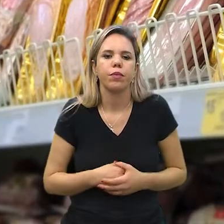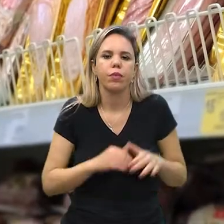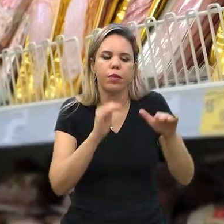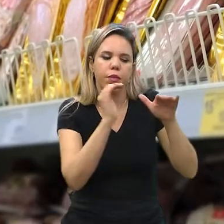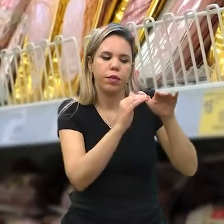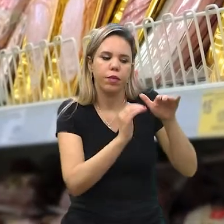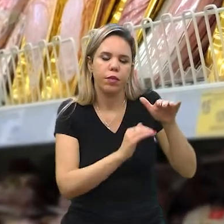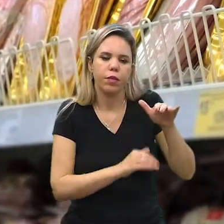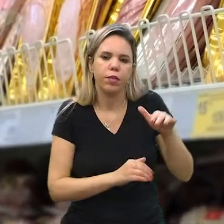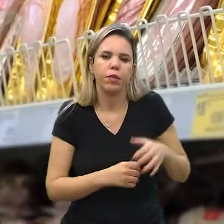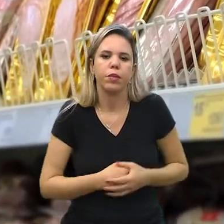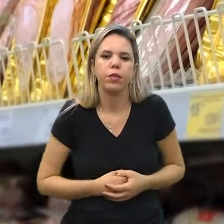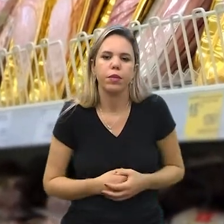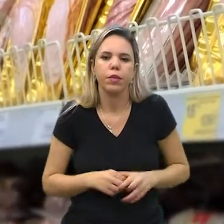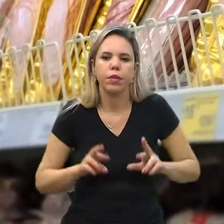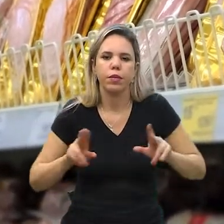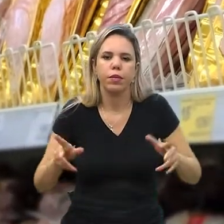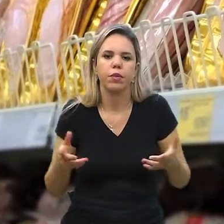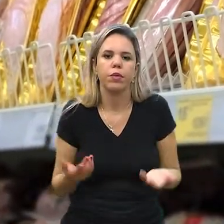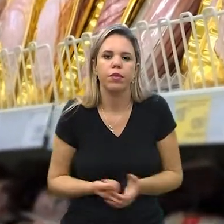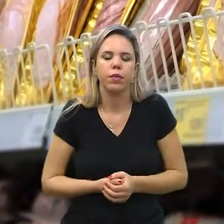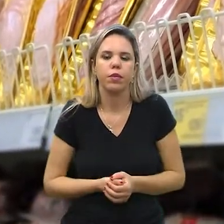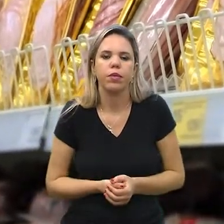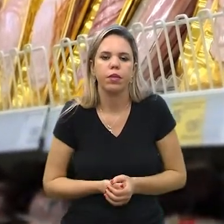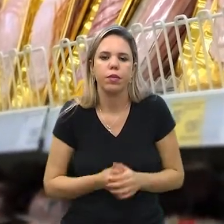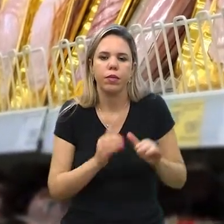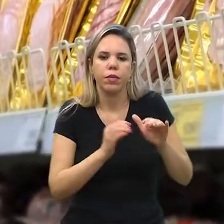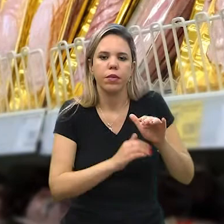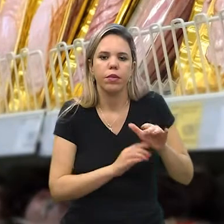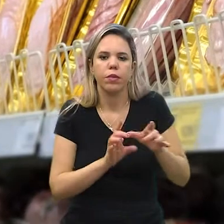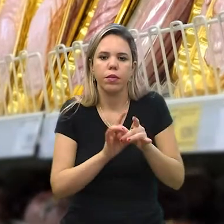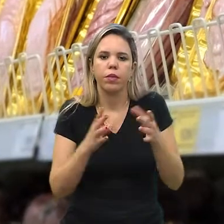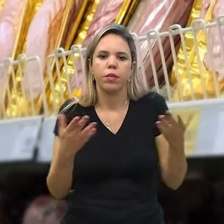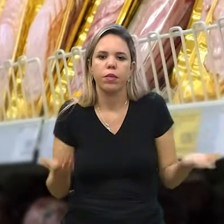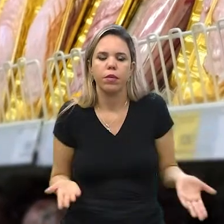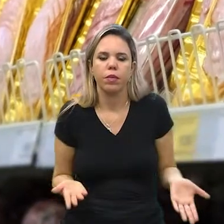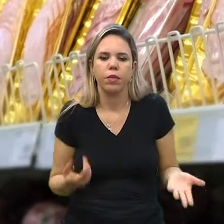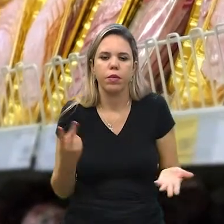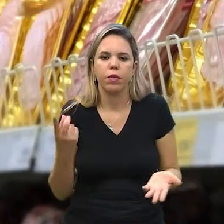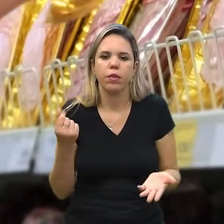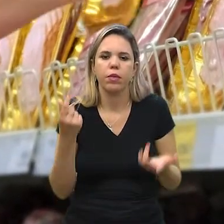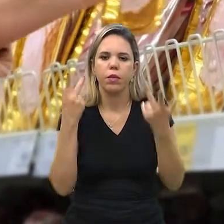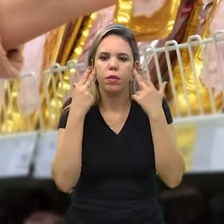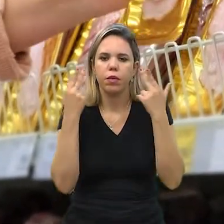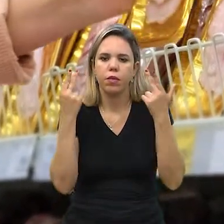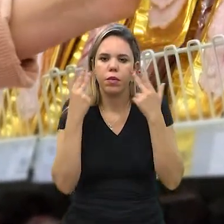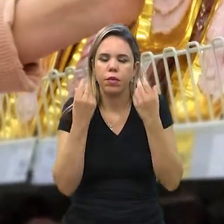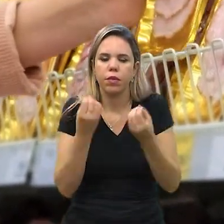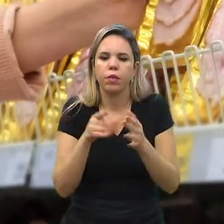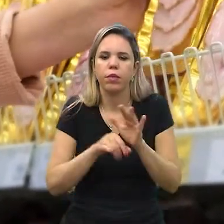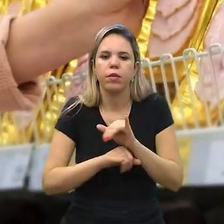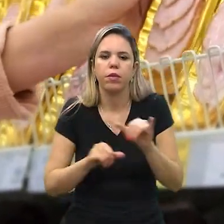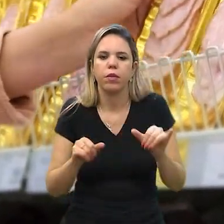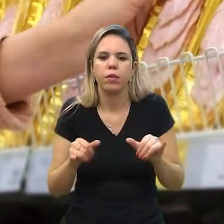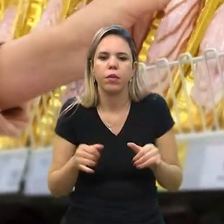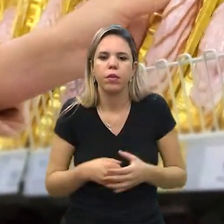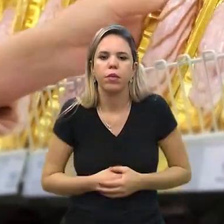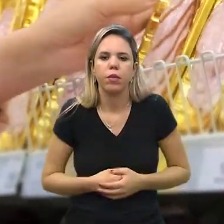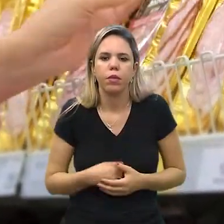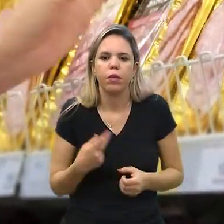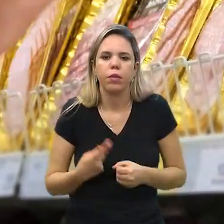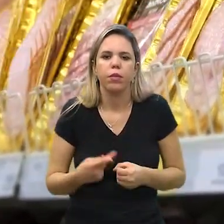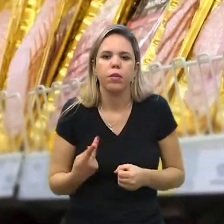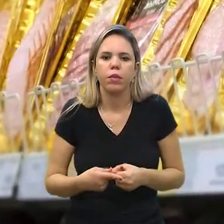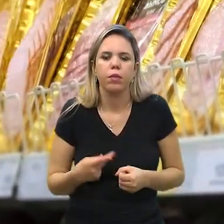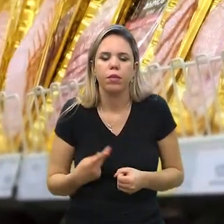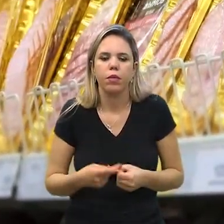né? Diferente da gôndola de exposição aos preços normais. E com a informação. Com a informação que os